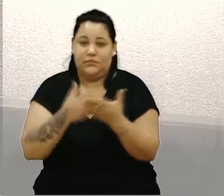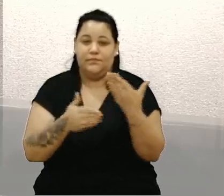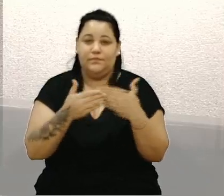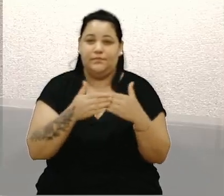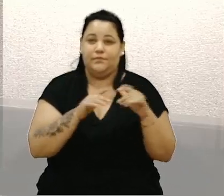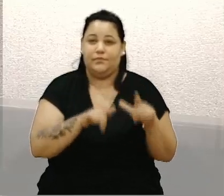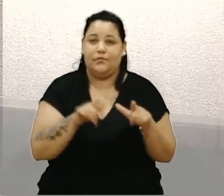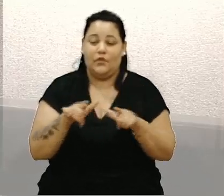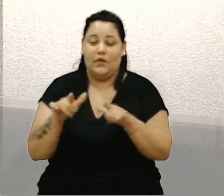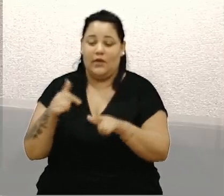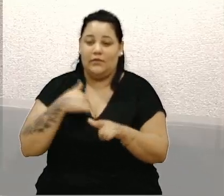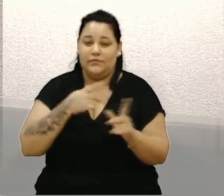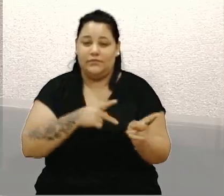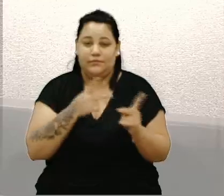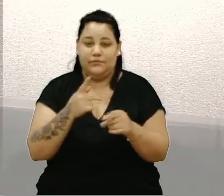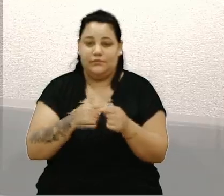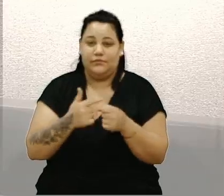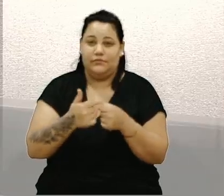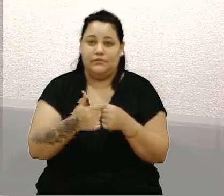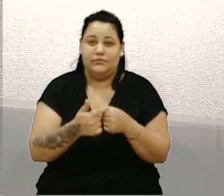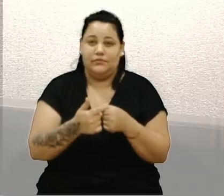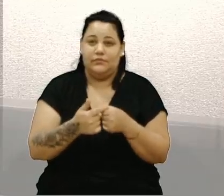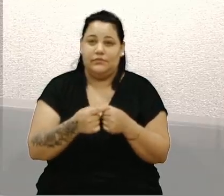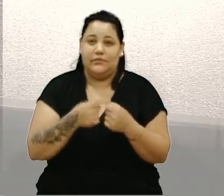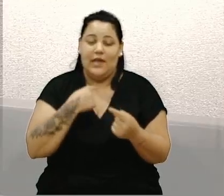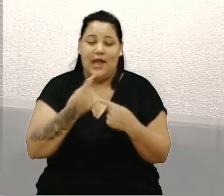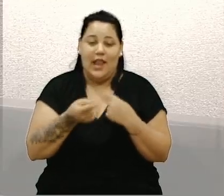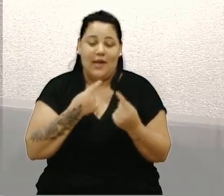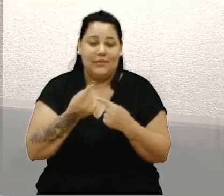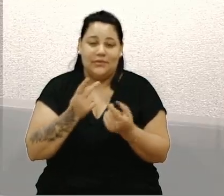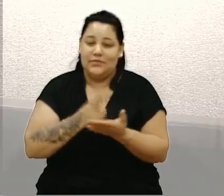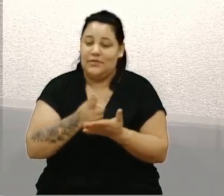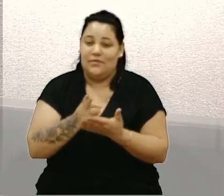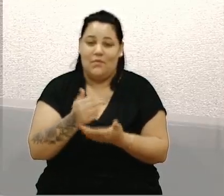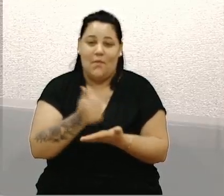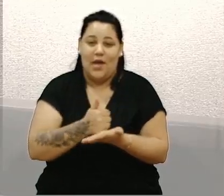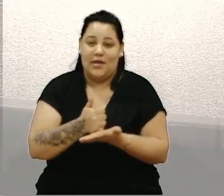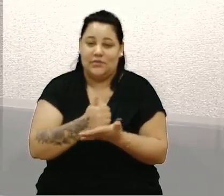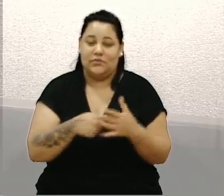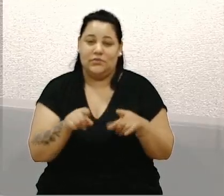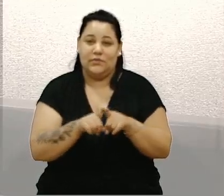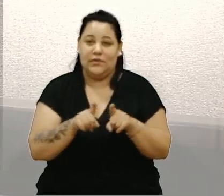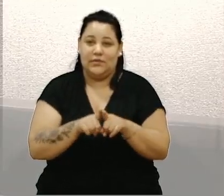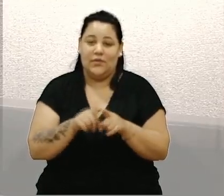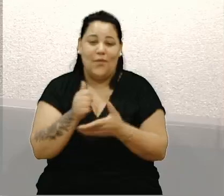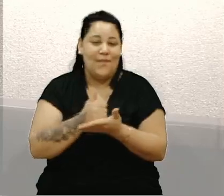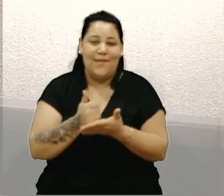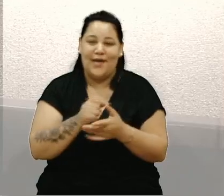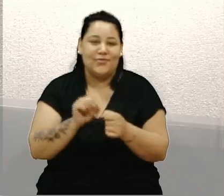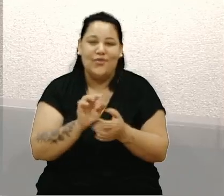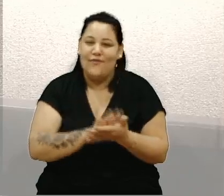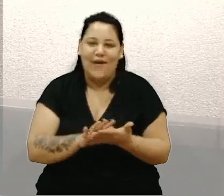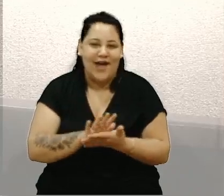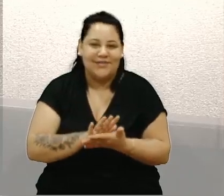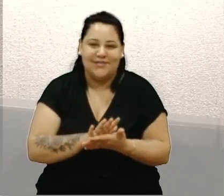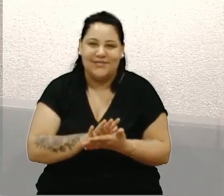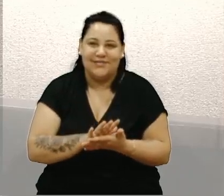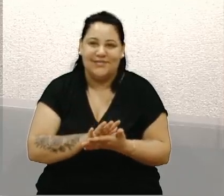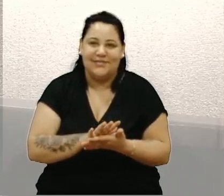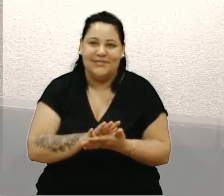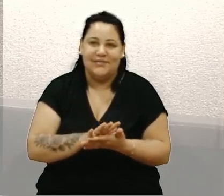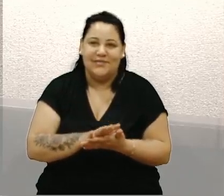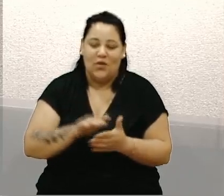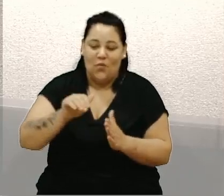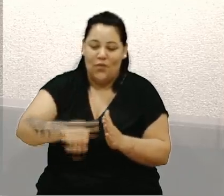lugares que a gente vai na cidade, são as mesmas reclamações do básico. O básico não é feito. O buraco que o